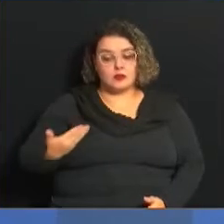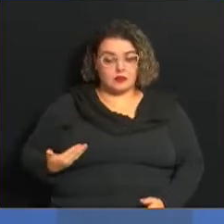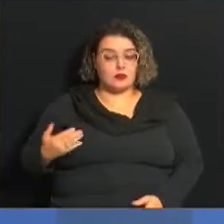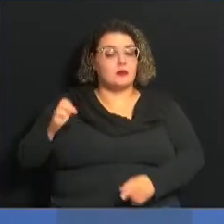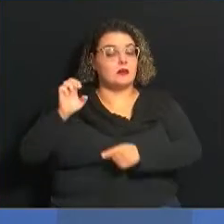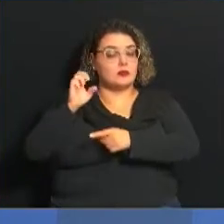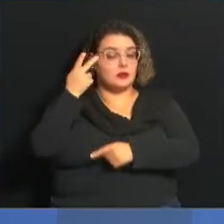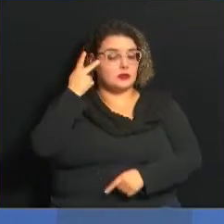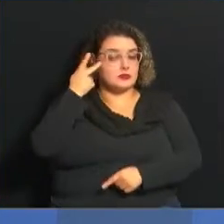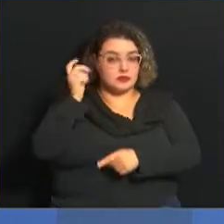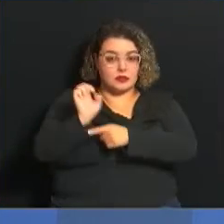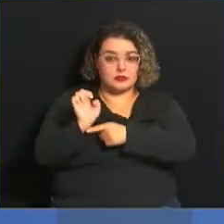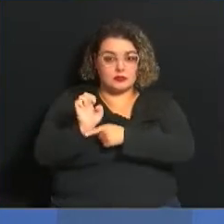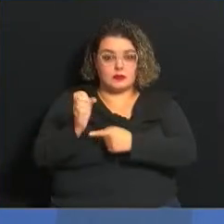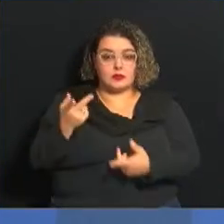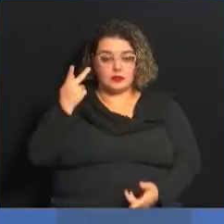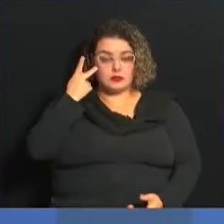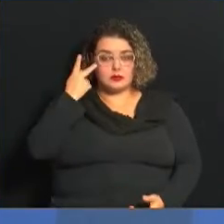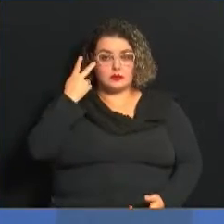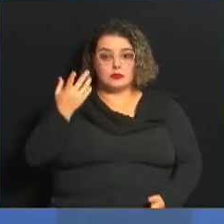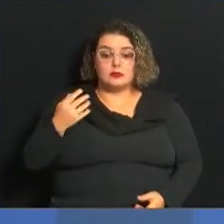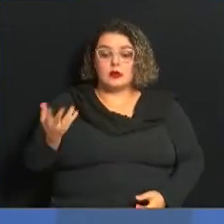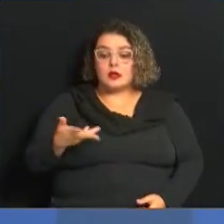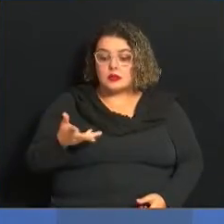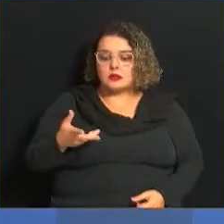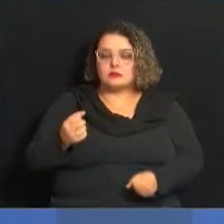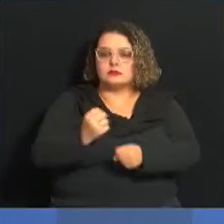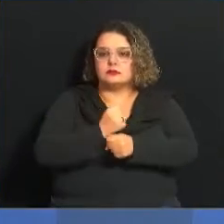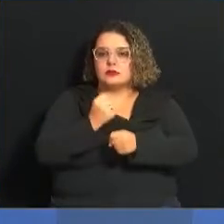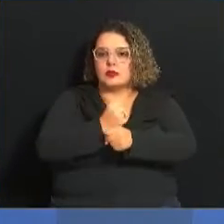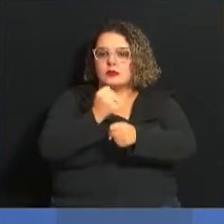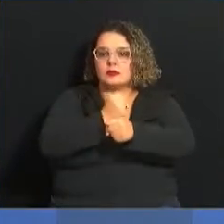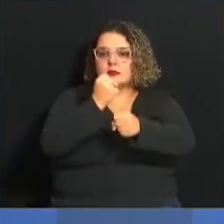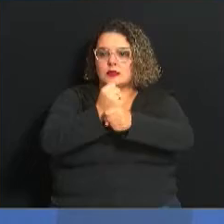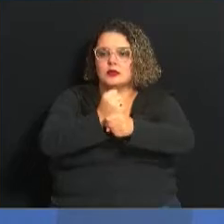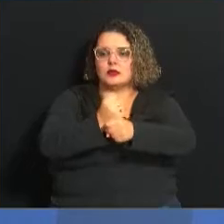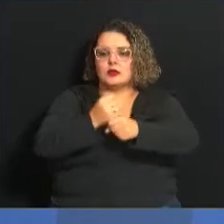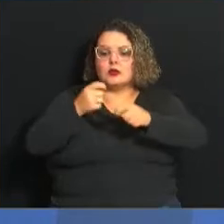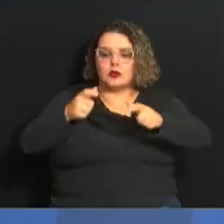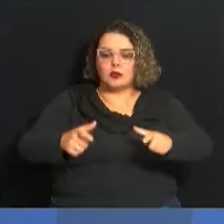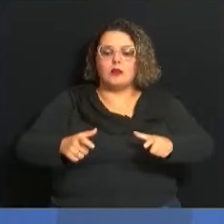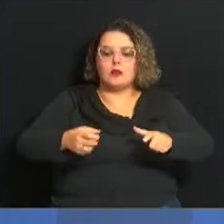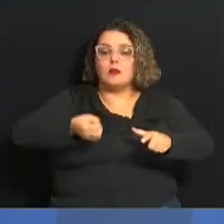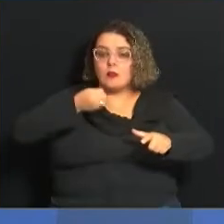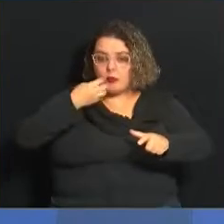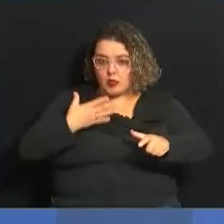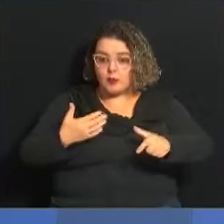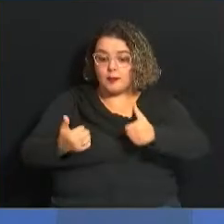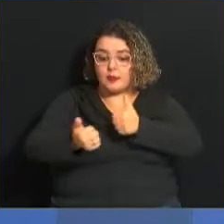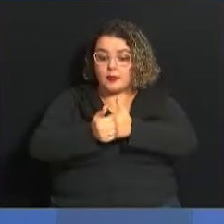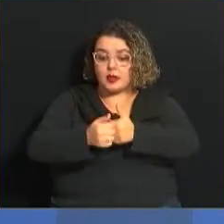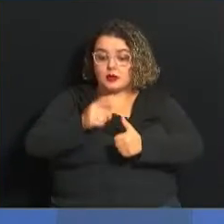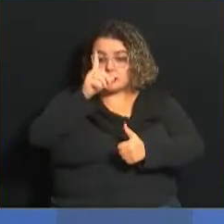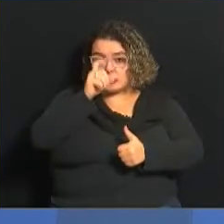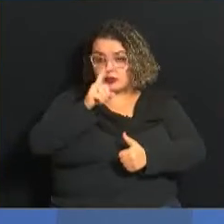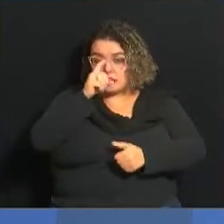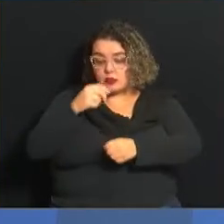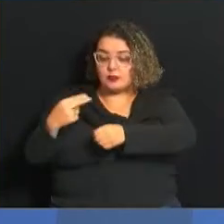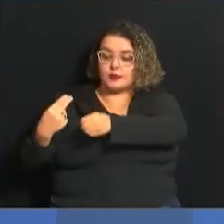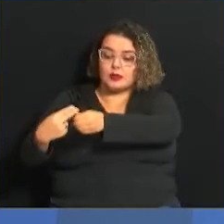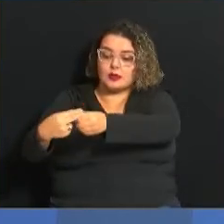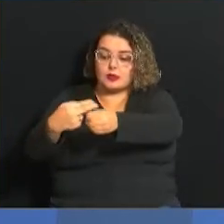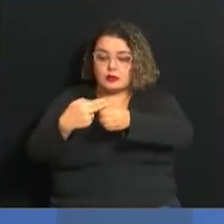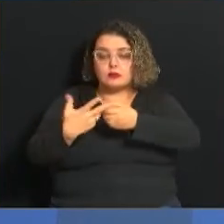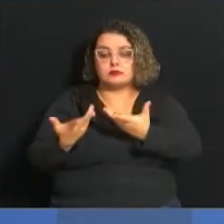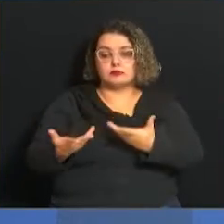que acelere a construção de uma unidade do Bom Prato perto do Hospital das Clínicas da Unicamp. O